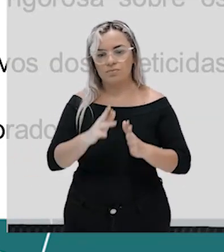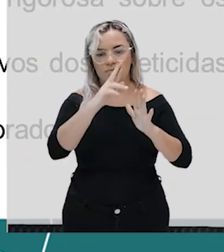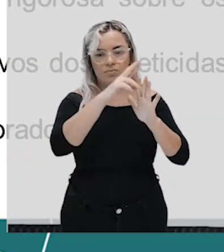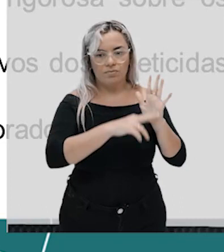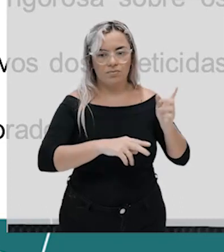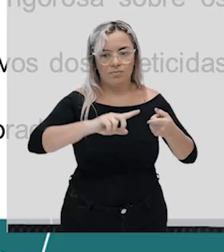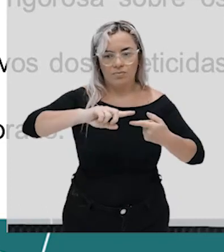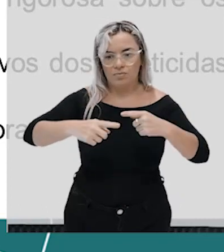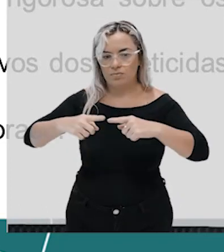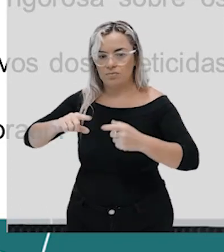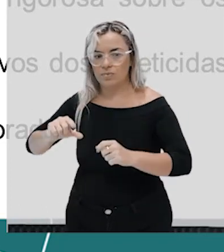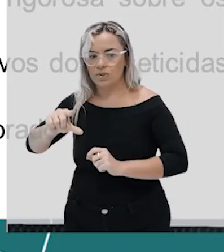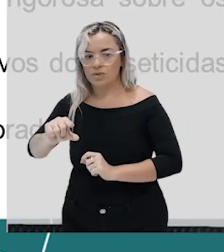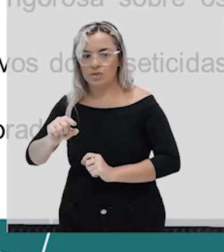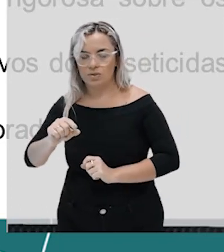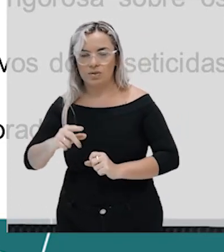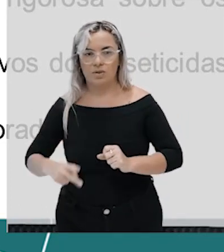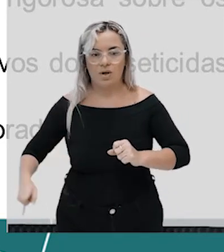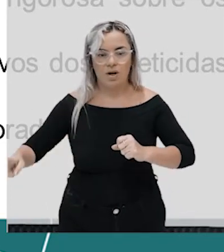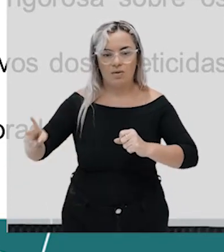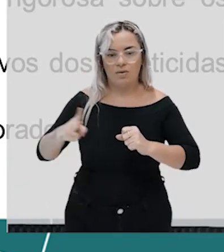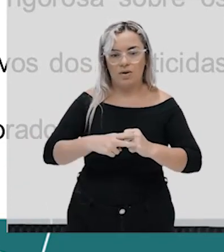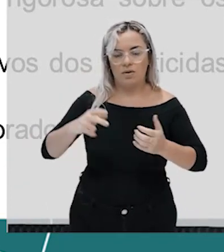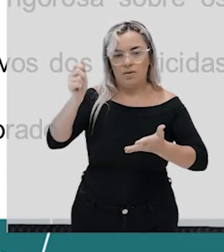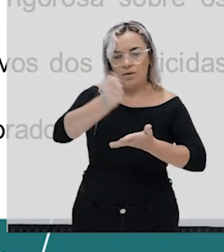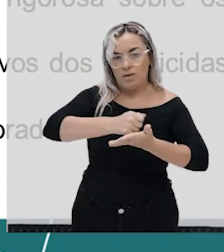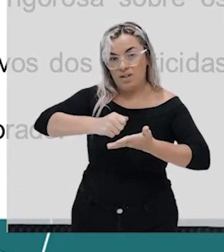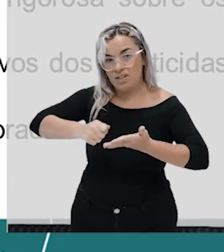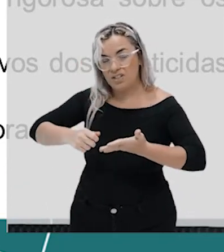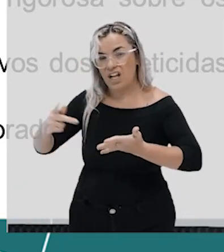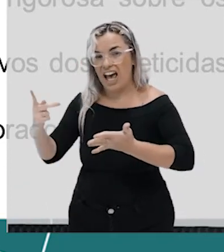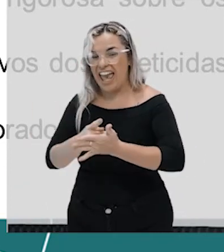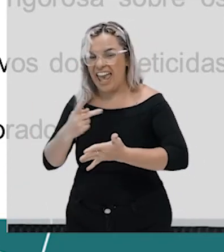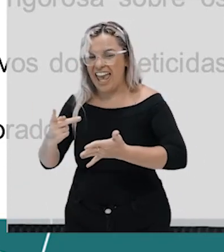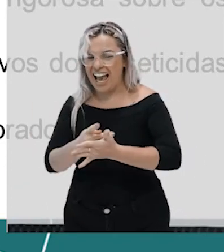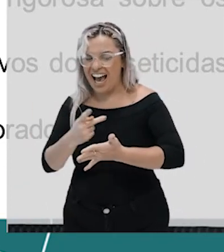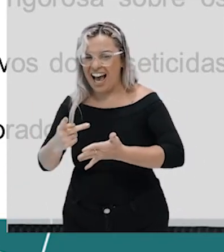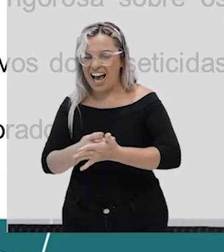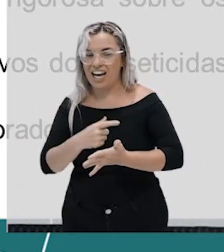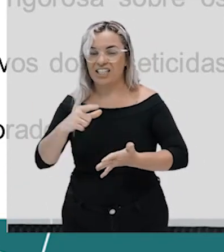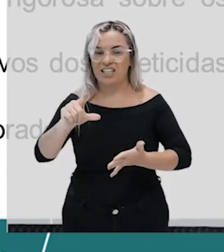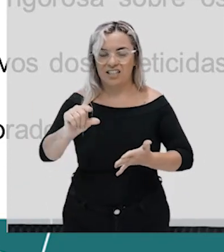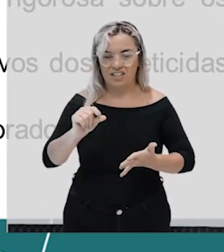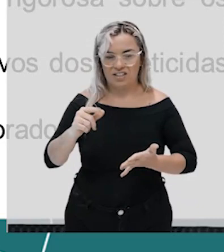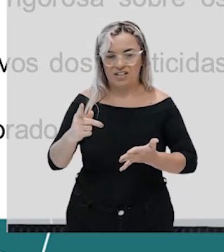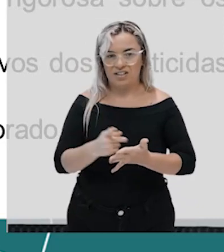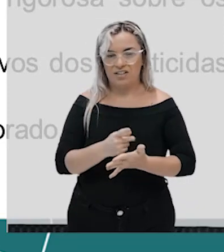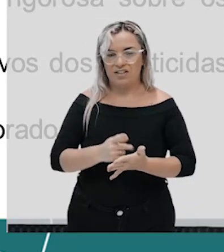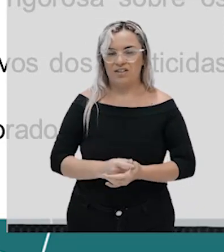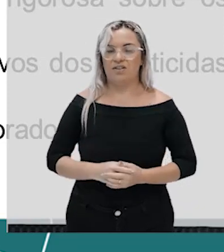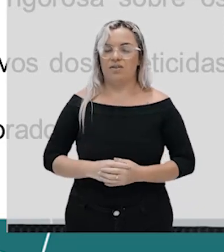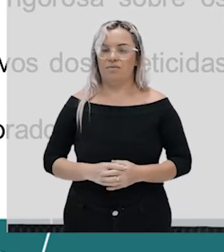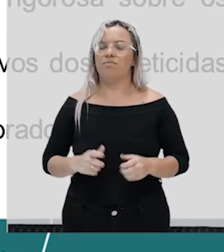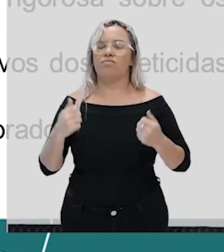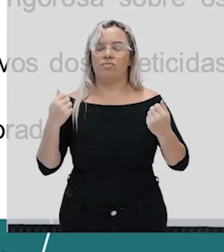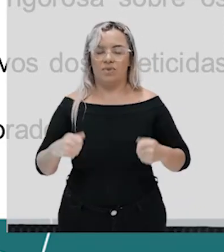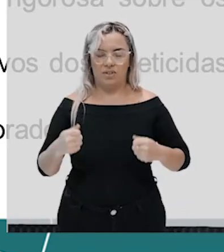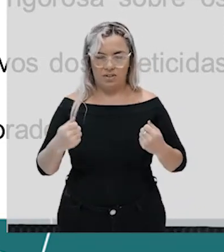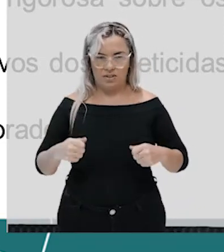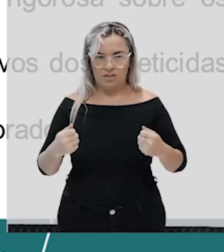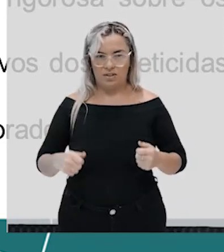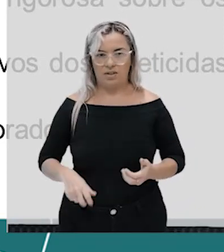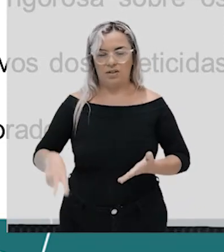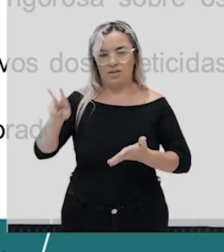assinale a opção em que a forma verbal está errada. Para isso, você vai precisar ler. Eu vou sair da sua tela e você vai